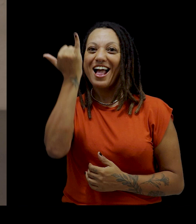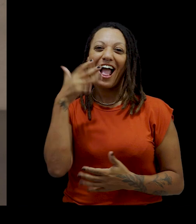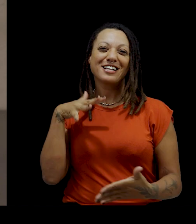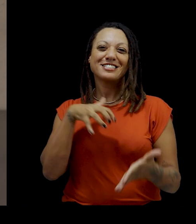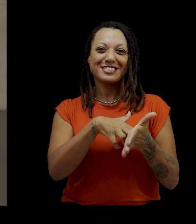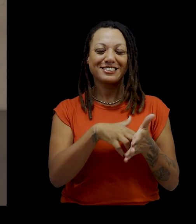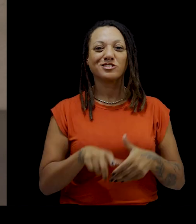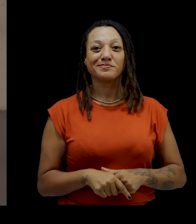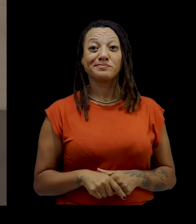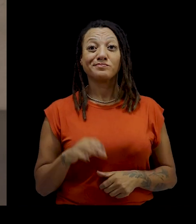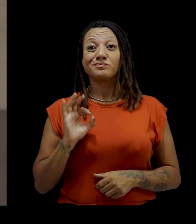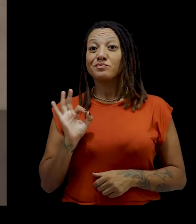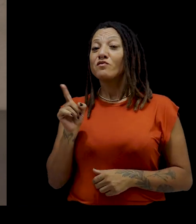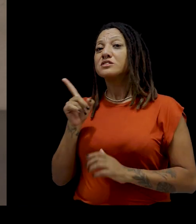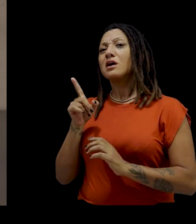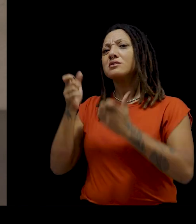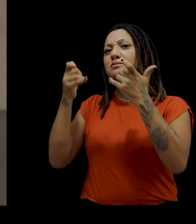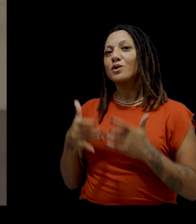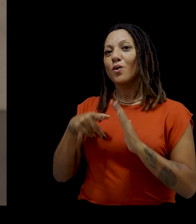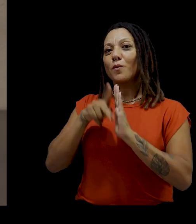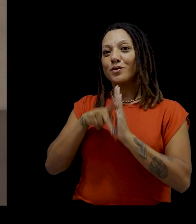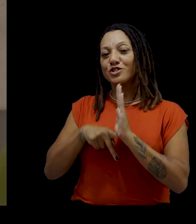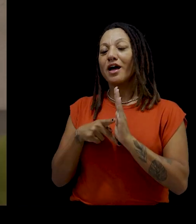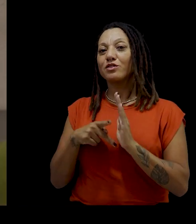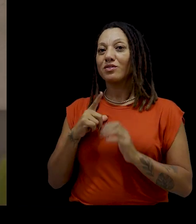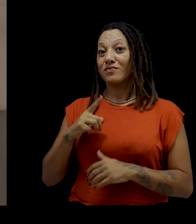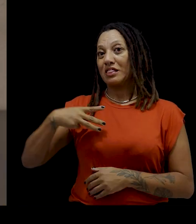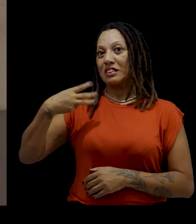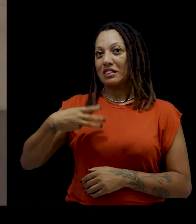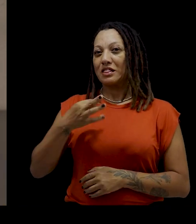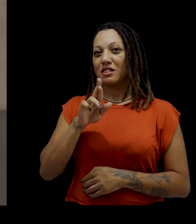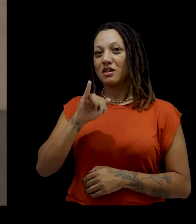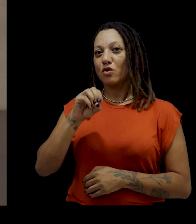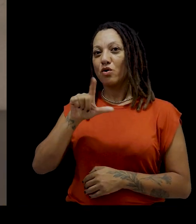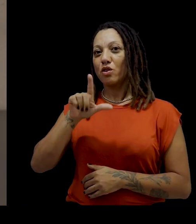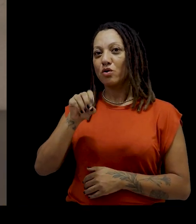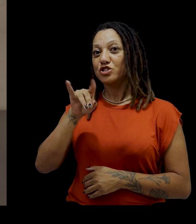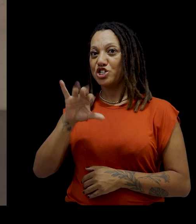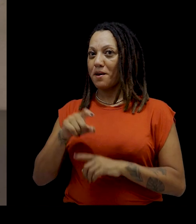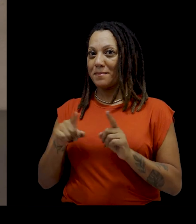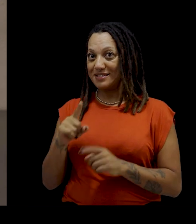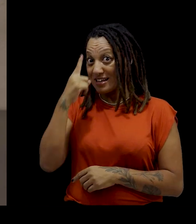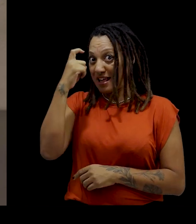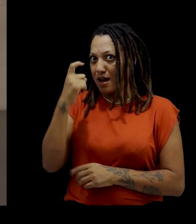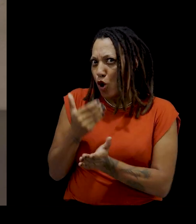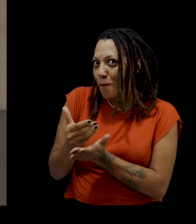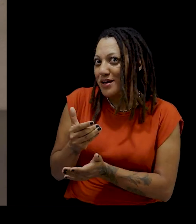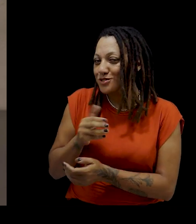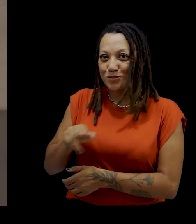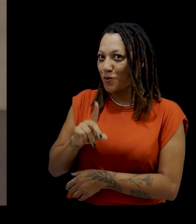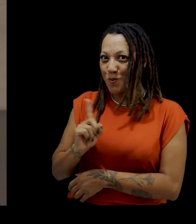Ao longo do processo você contou que, na verdade, o projeto aconteceu como uma trilogia, mas isso não era um plano inicial,